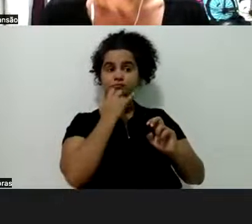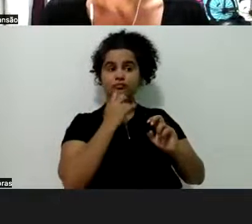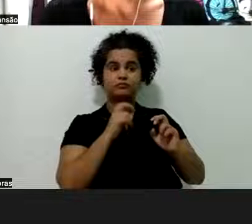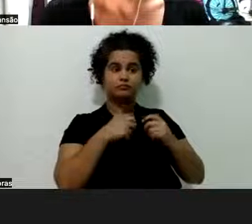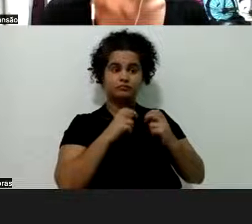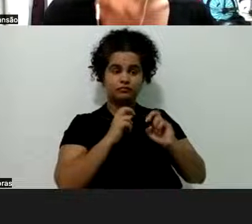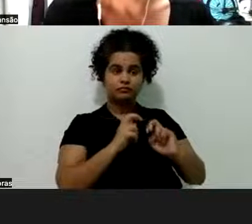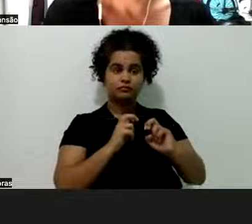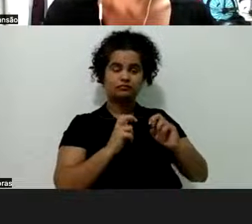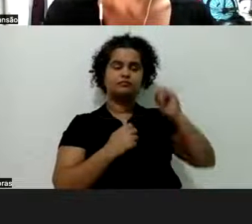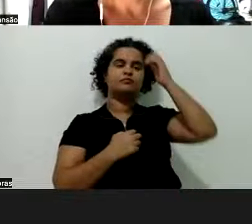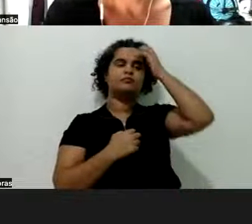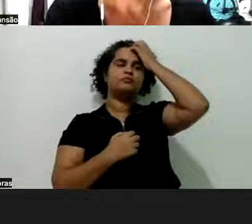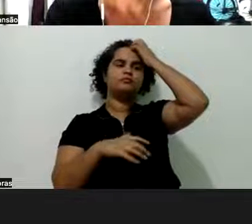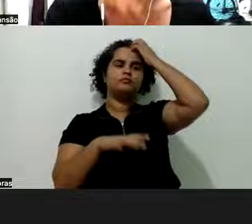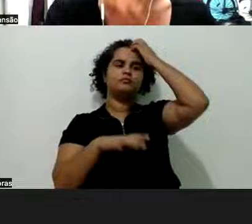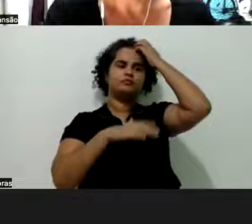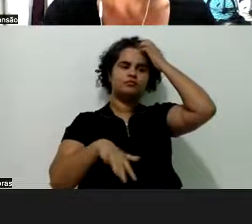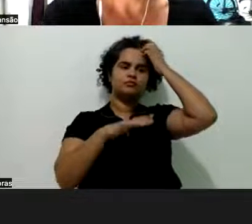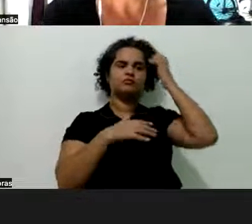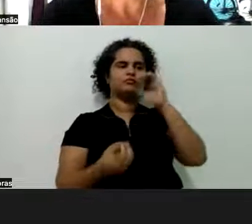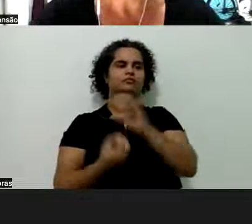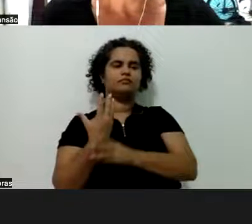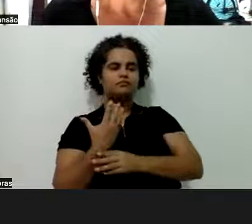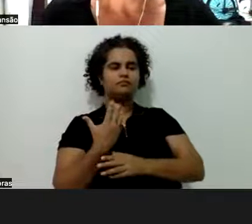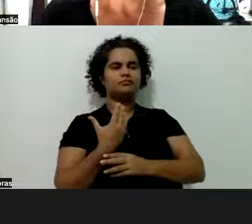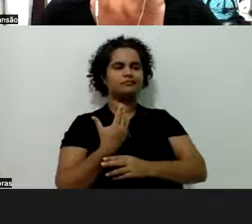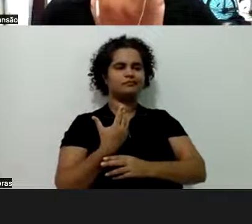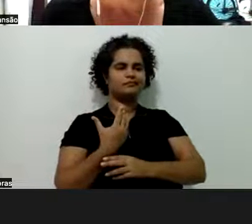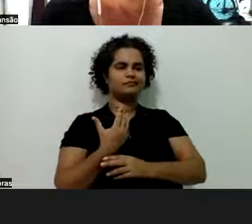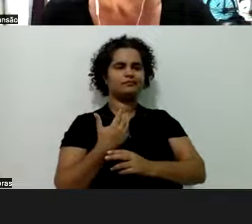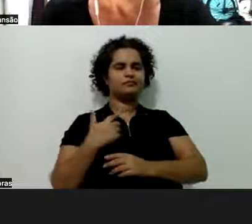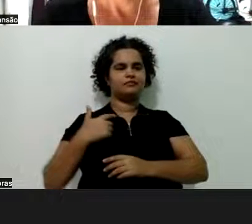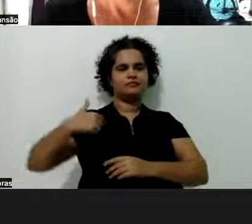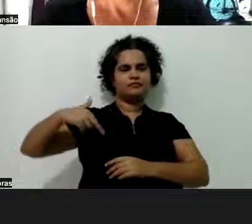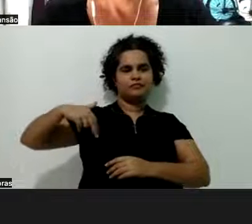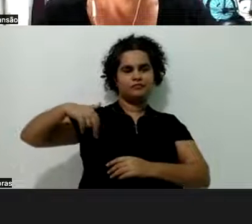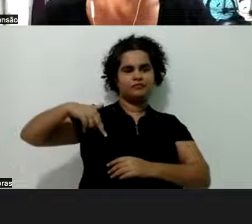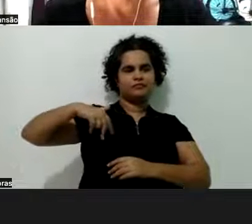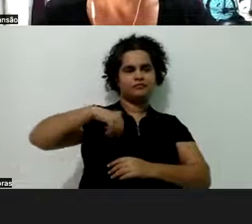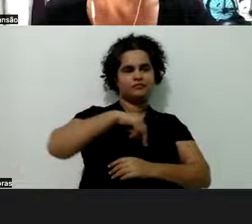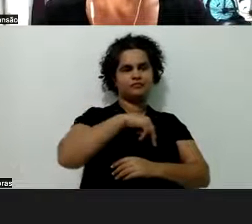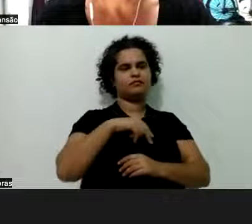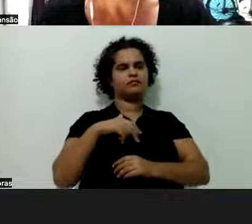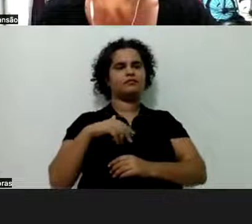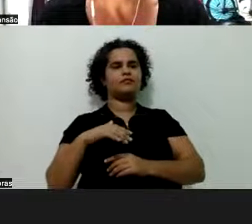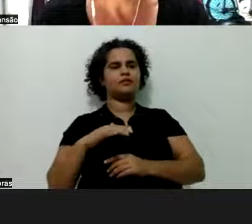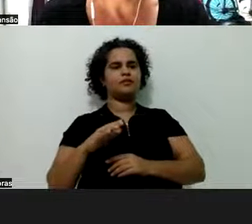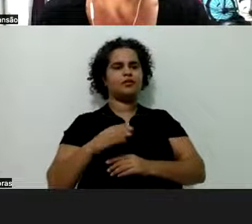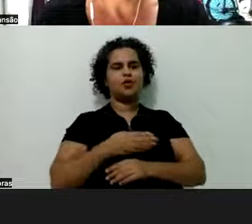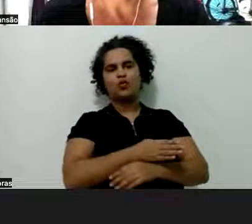que eles fazem? Nessas áreas, eles estão criando essas extensões de calçada, reduzindo raios de curvatura,